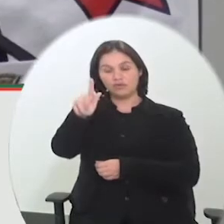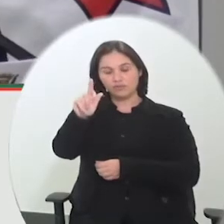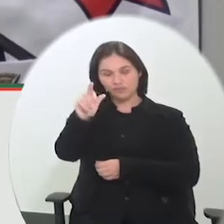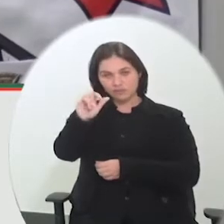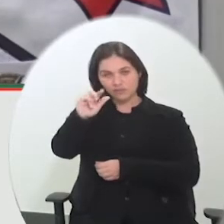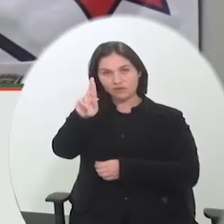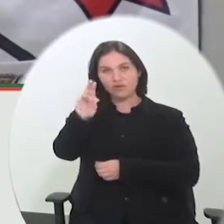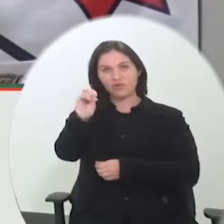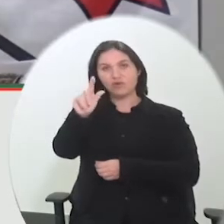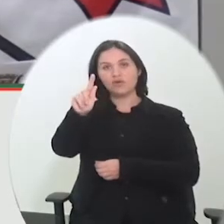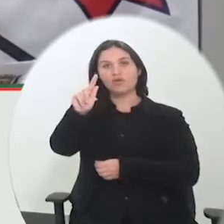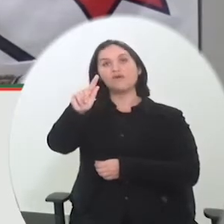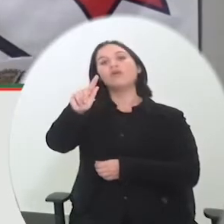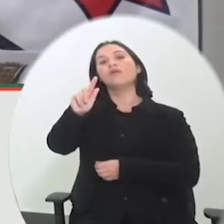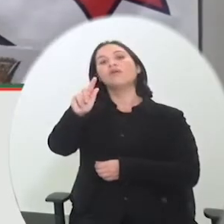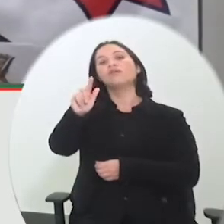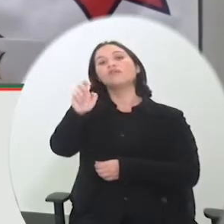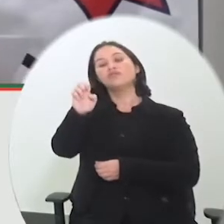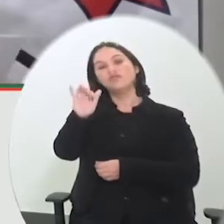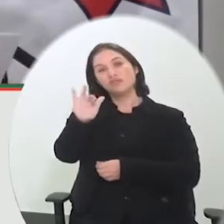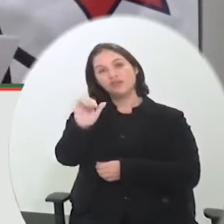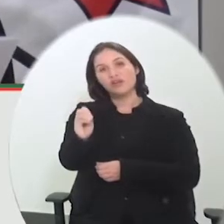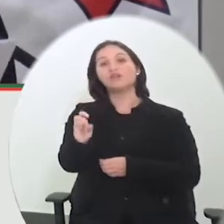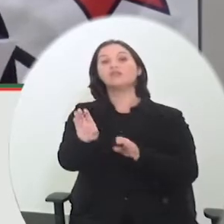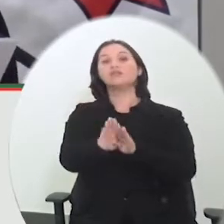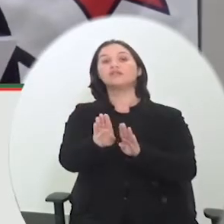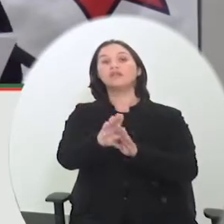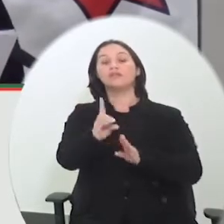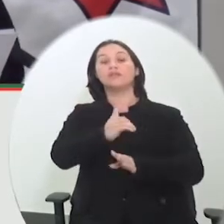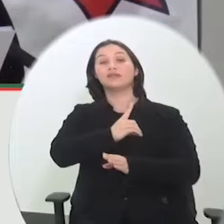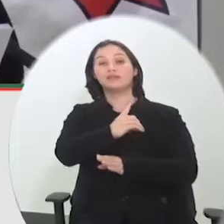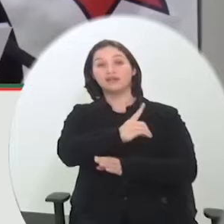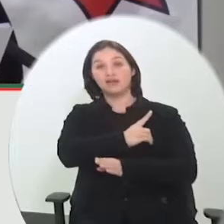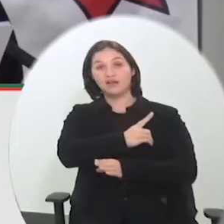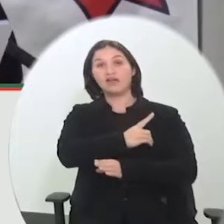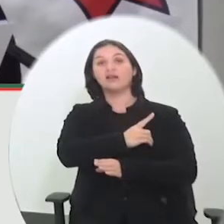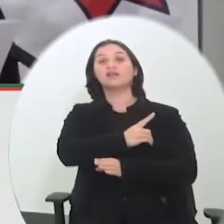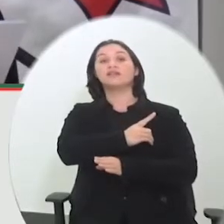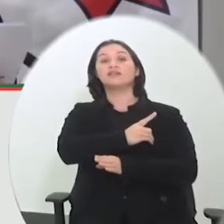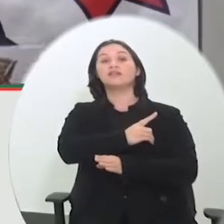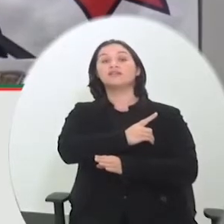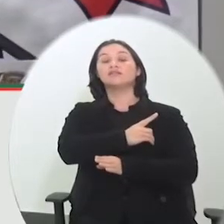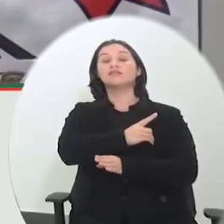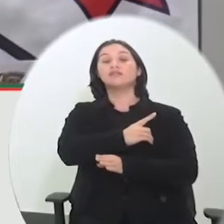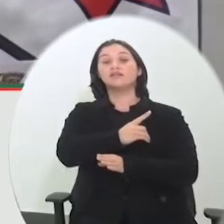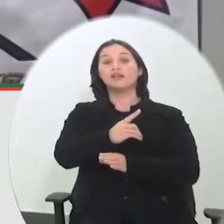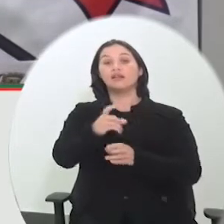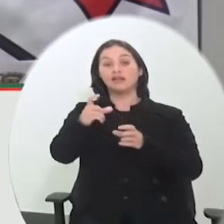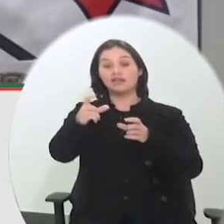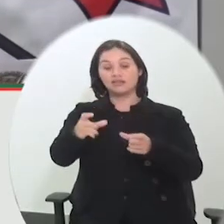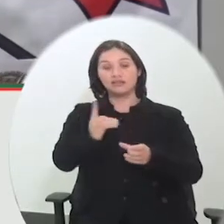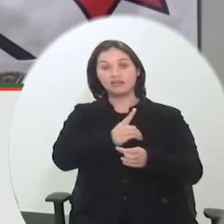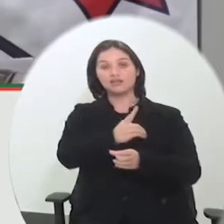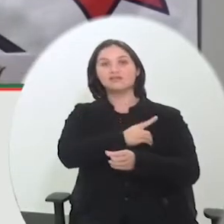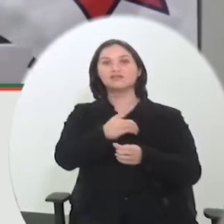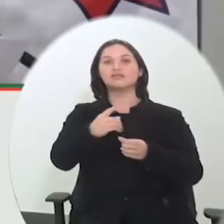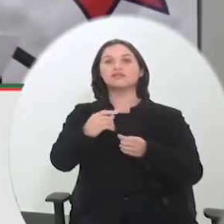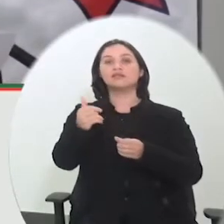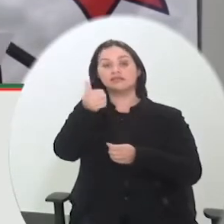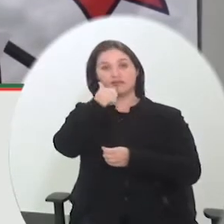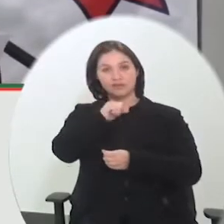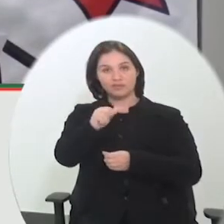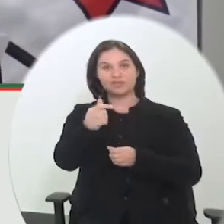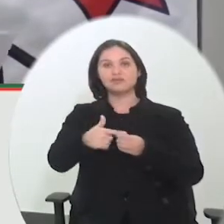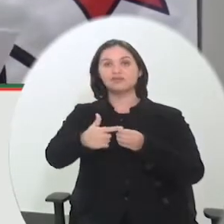Juliana Zappellini, da Delegacia da Mulher de Criciúma. Delegado Márcio Campos Neves, Corregedor Sul da